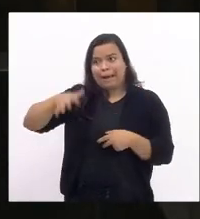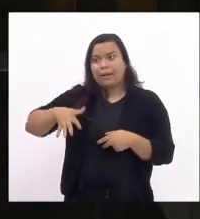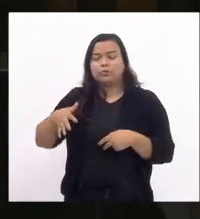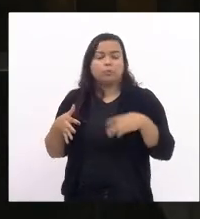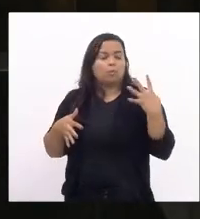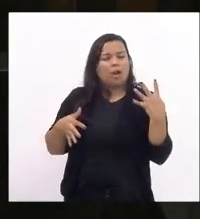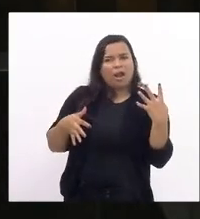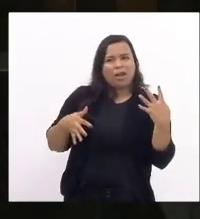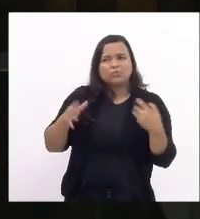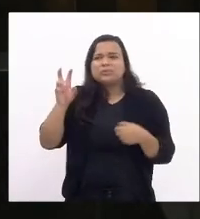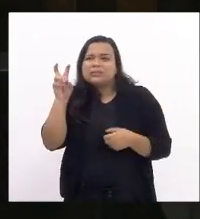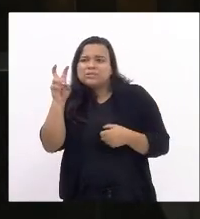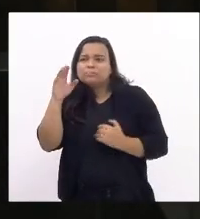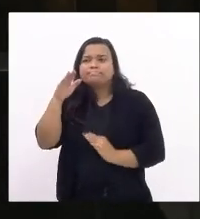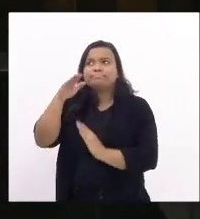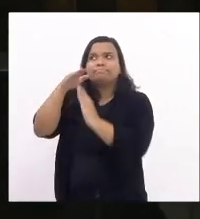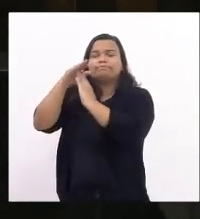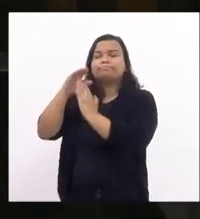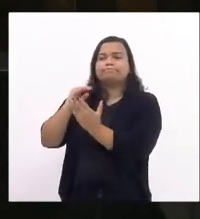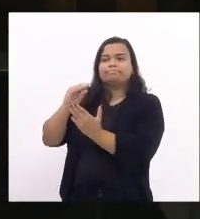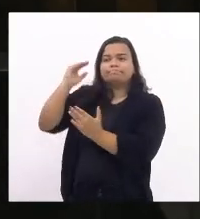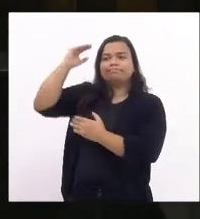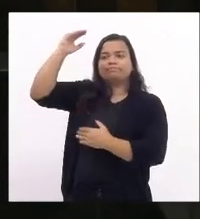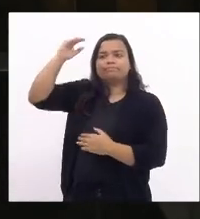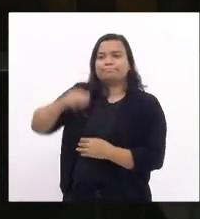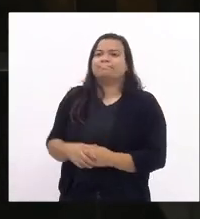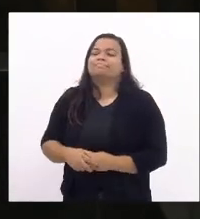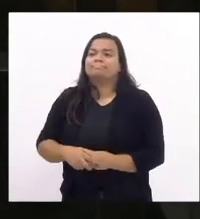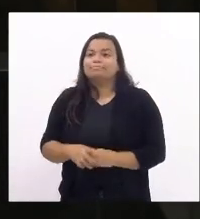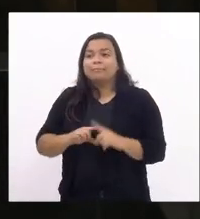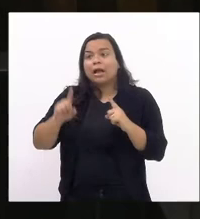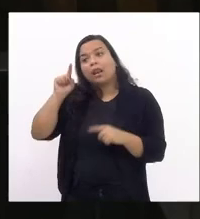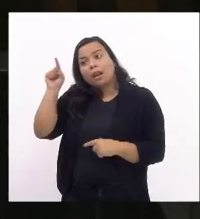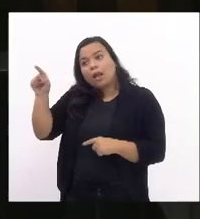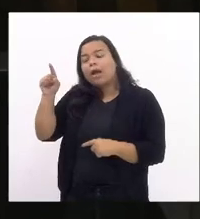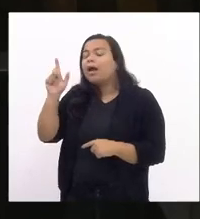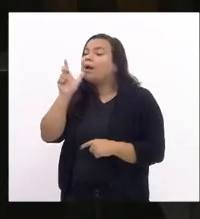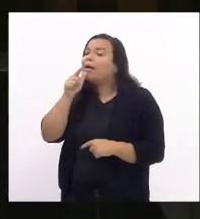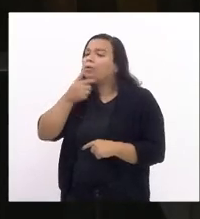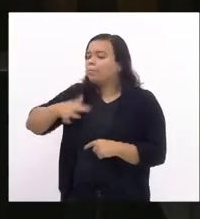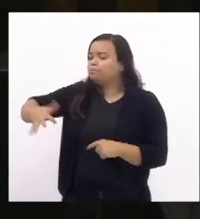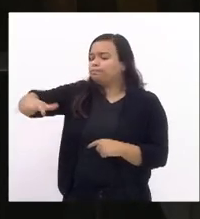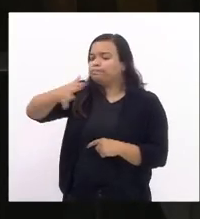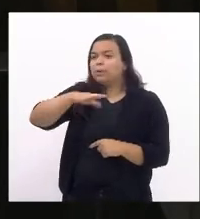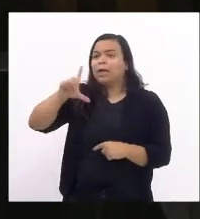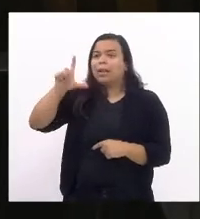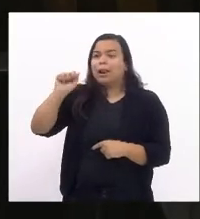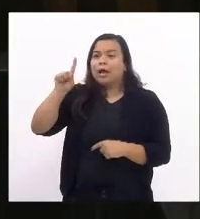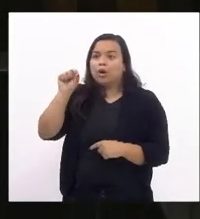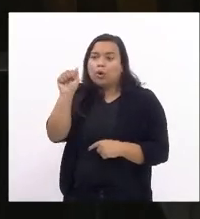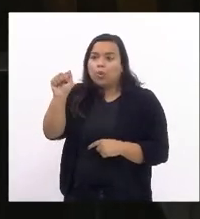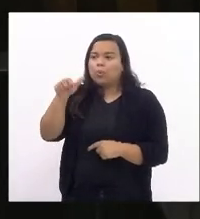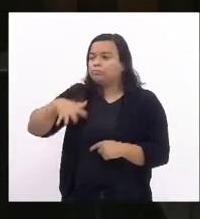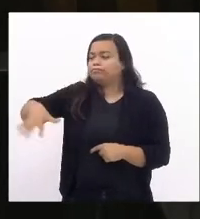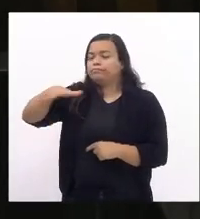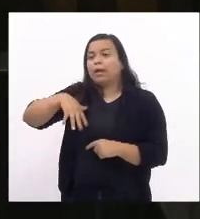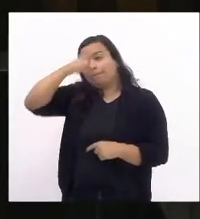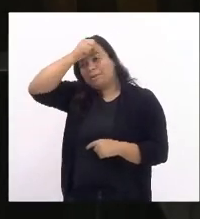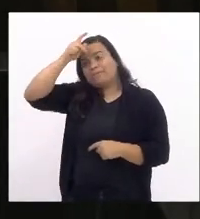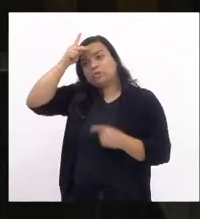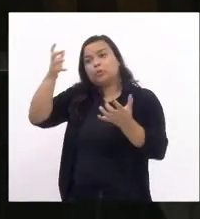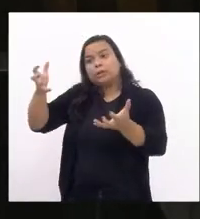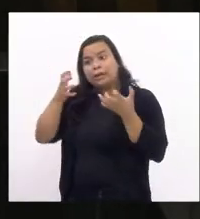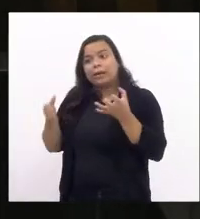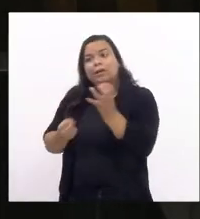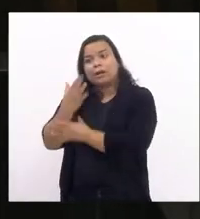de especial interesse social, ocupada há décadas por setores populares, a prefeitura, naquela parte ali,